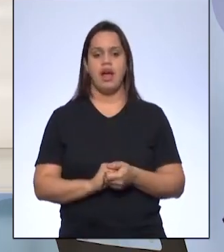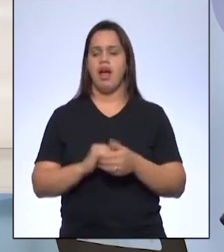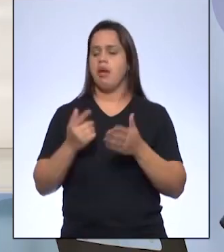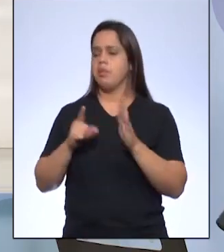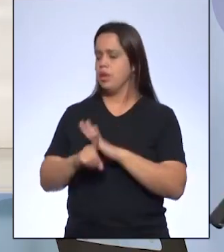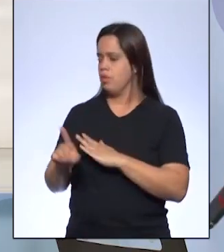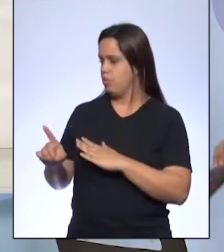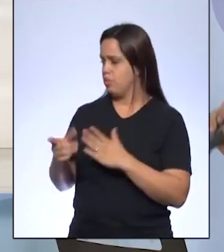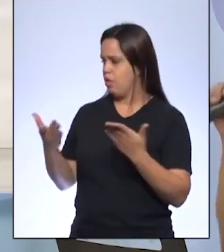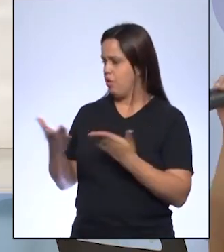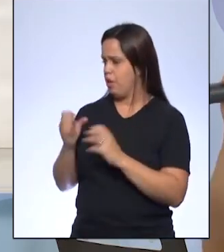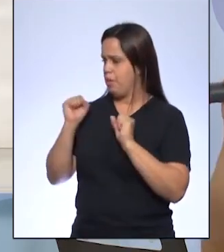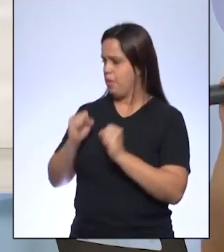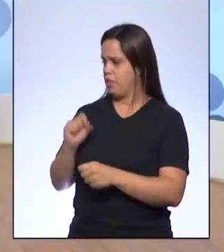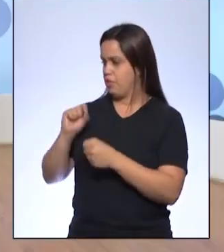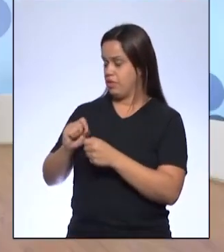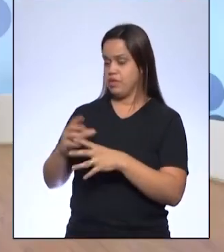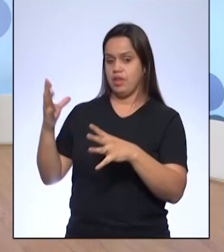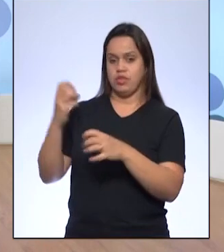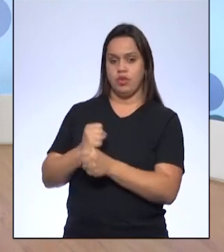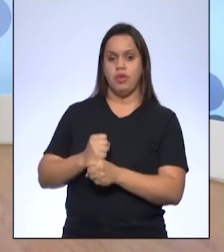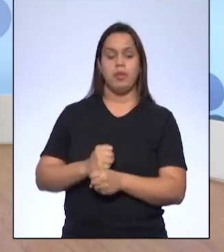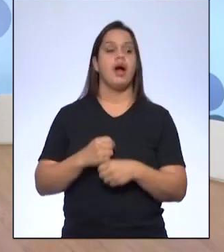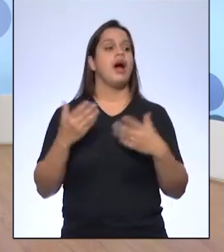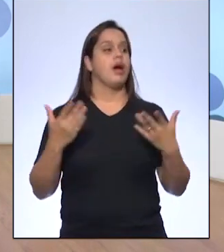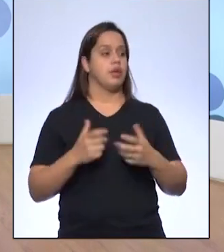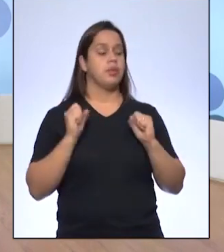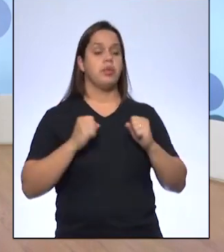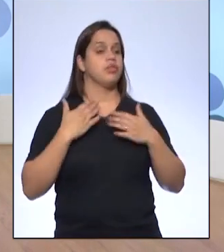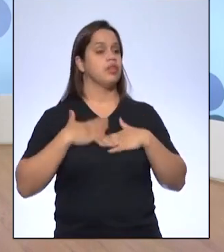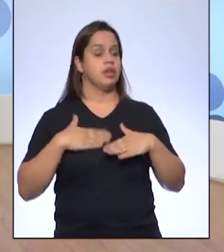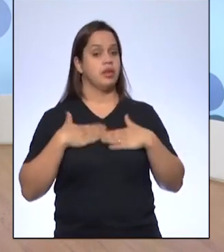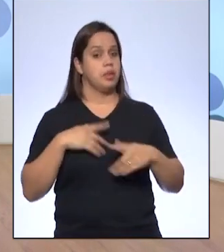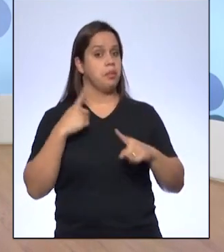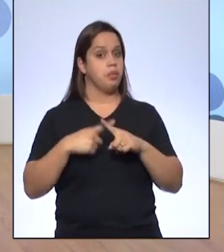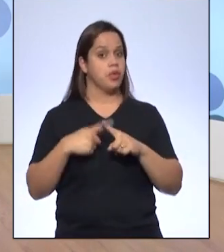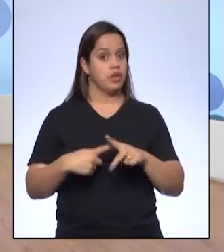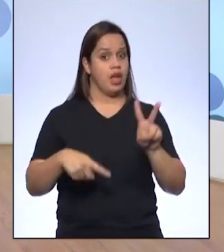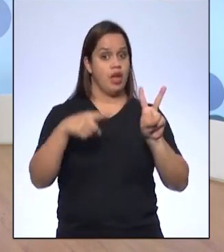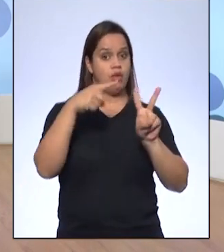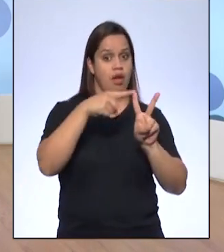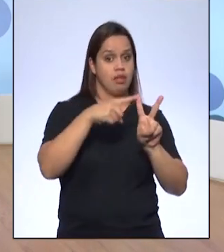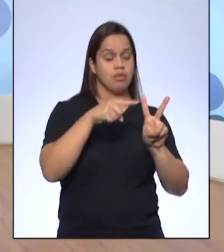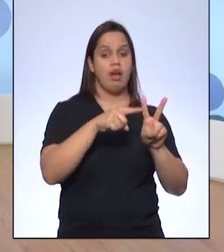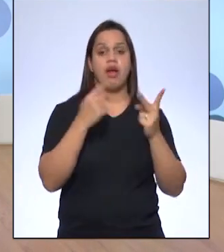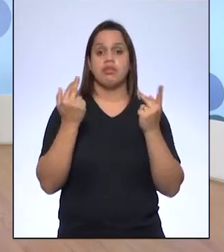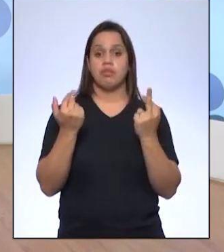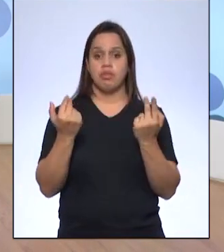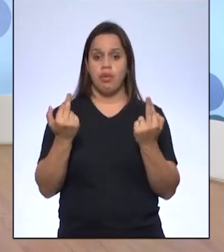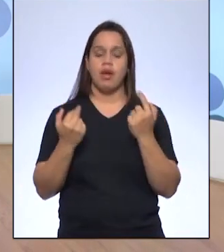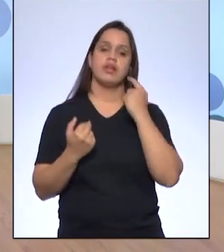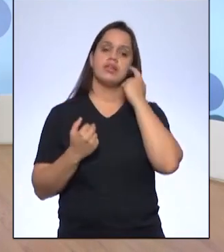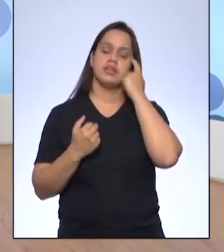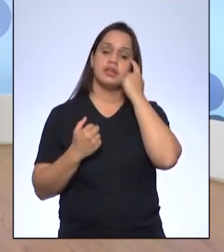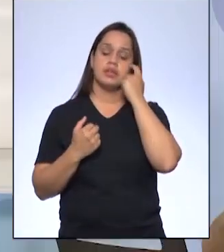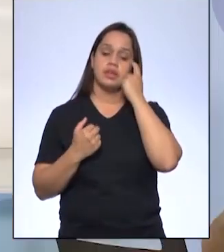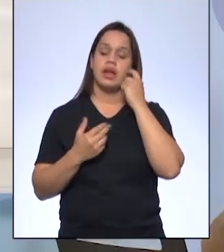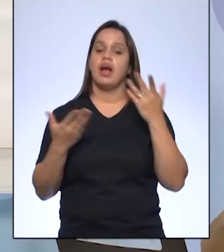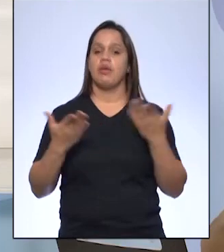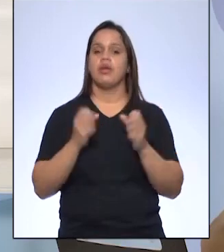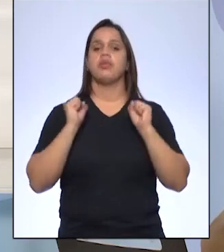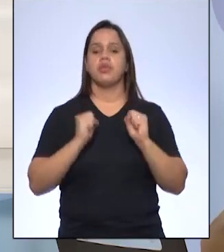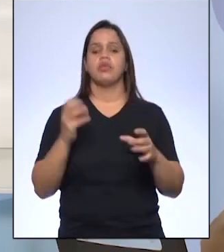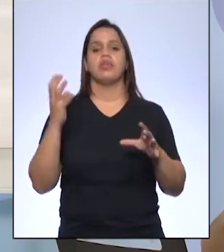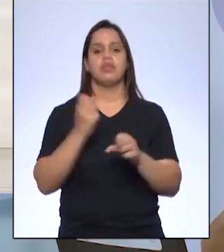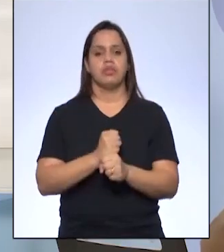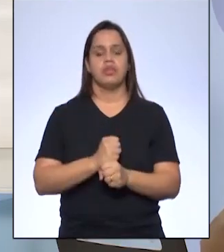agora eu posso fazer essa soma? Agora ficou tranquilo, né, Alessandra? Porque os radicais são semelhantes, não é isso? Exatamente, agora eu